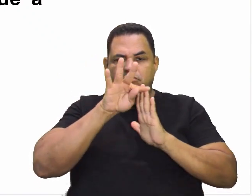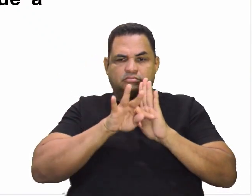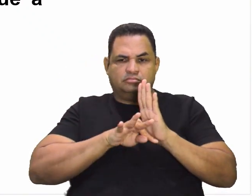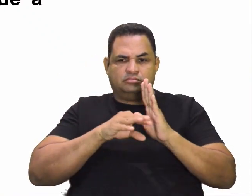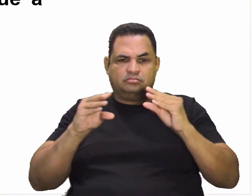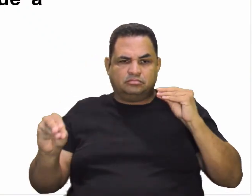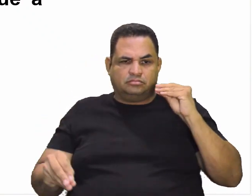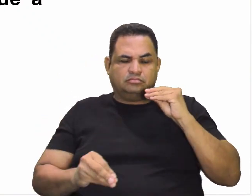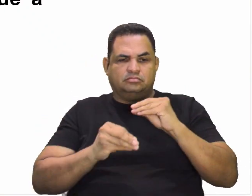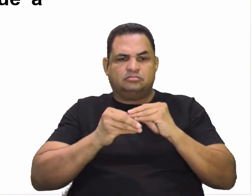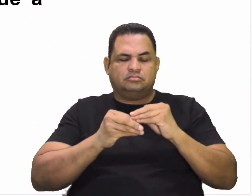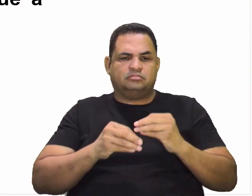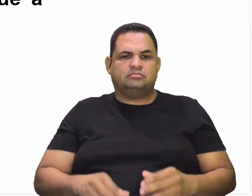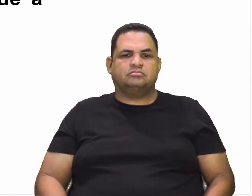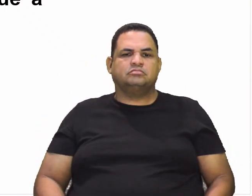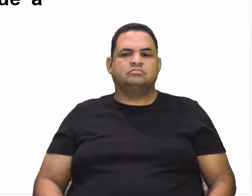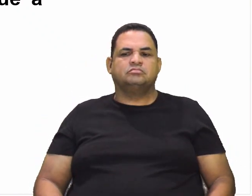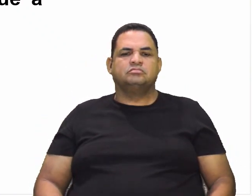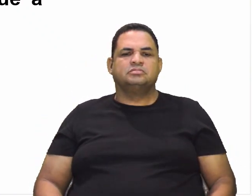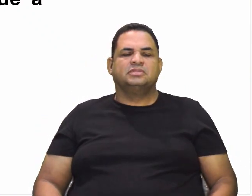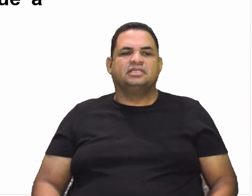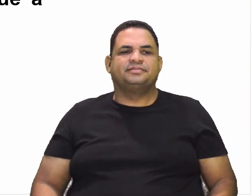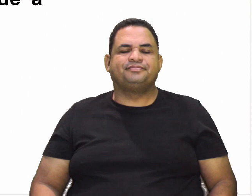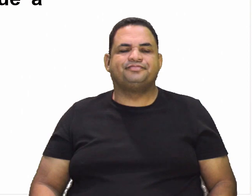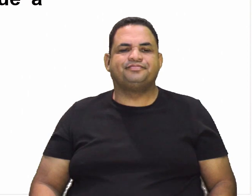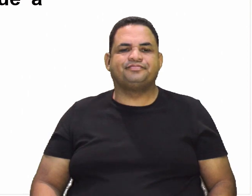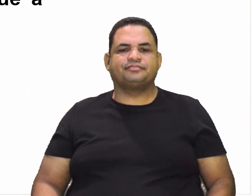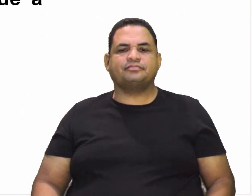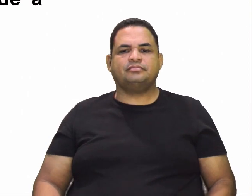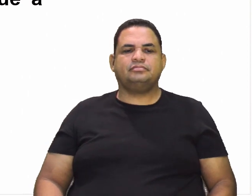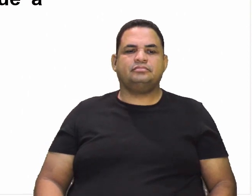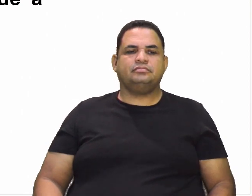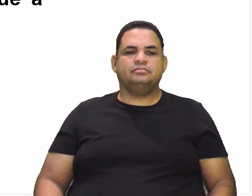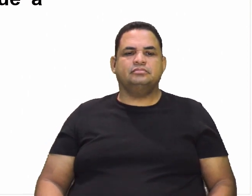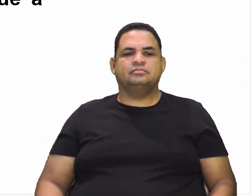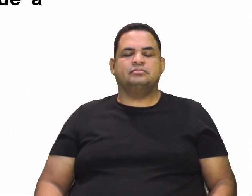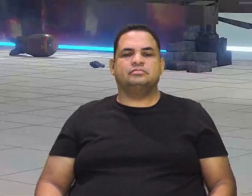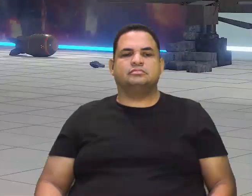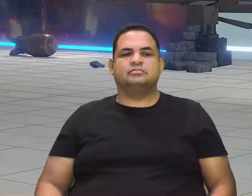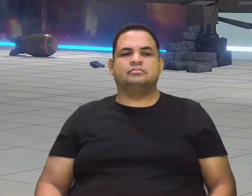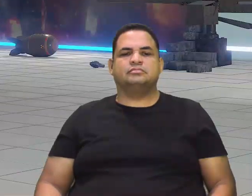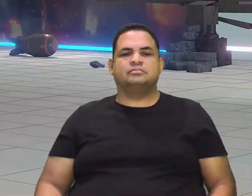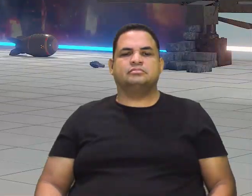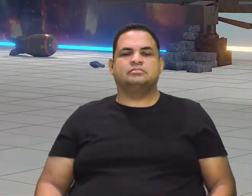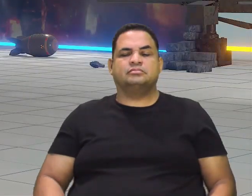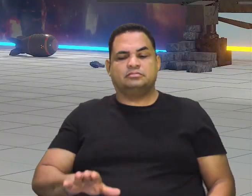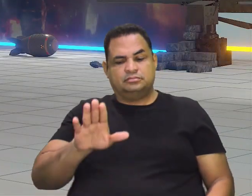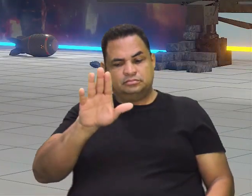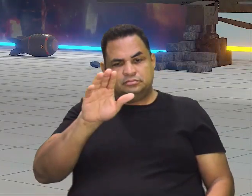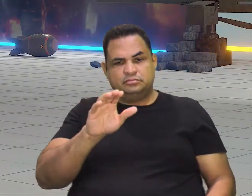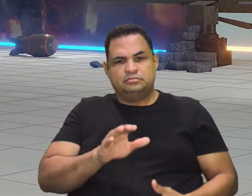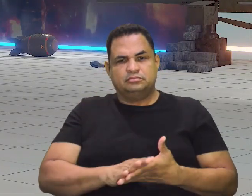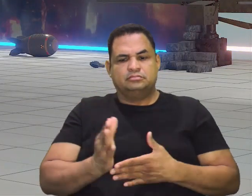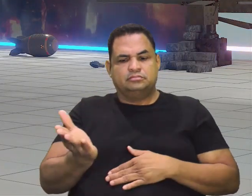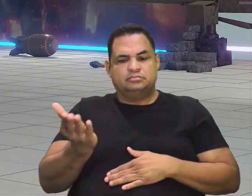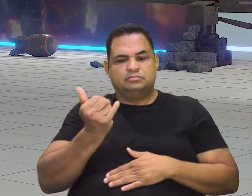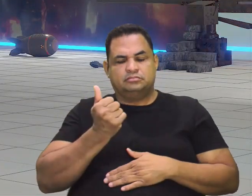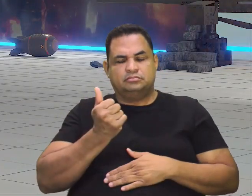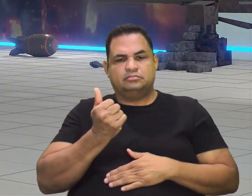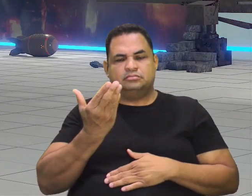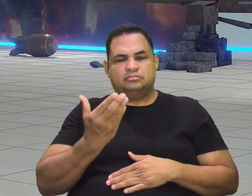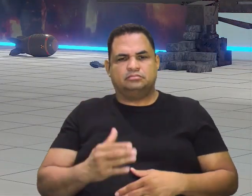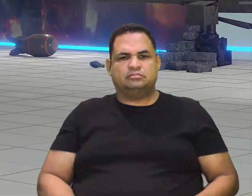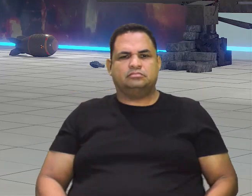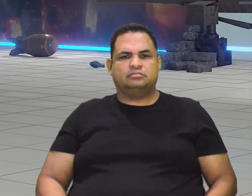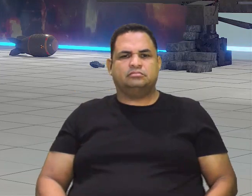E alunos, vem cá comigo, antes de eu continuar essa questão aí, vem cá comigo. É